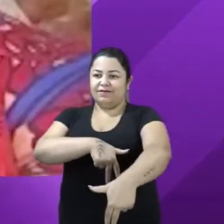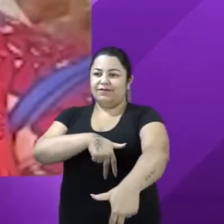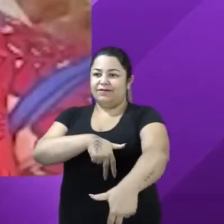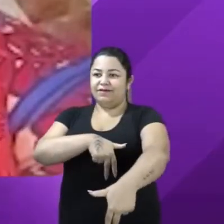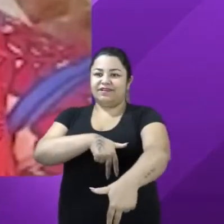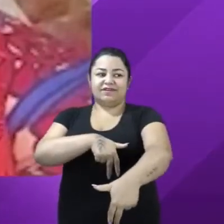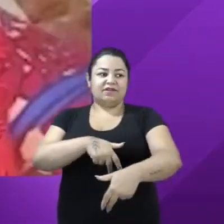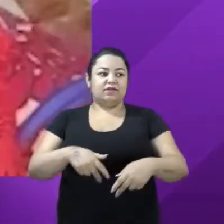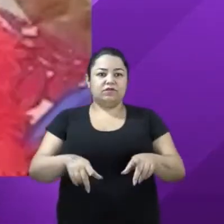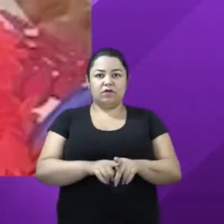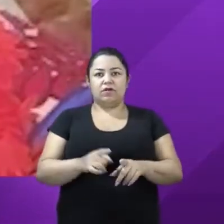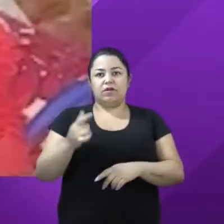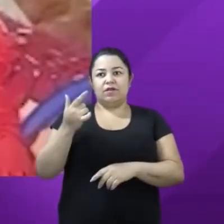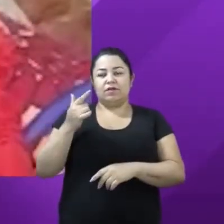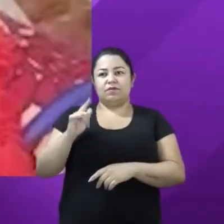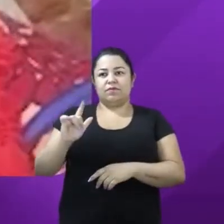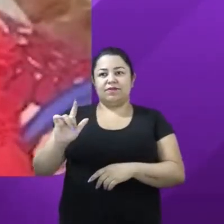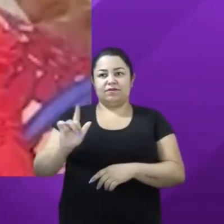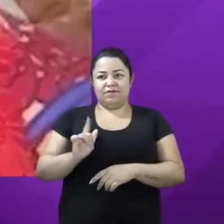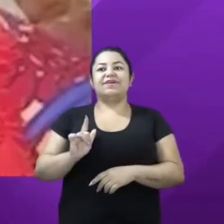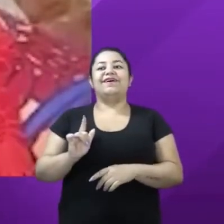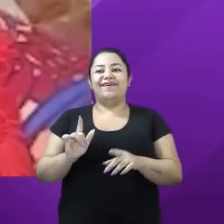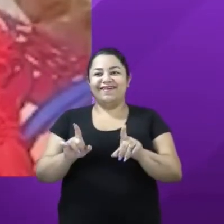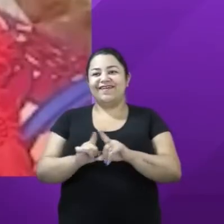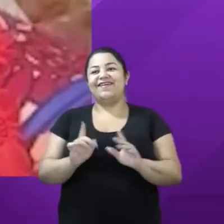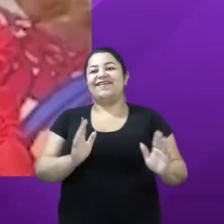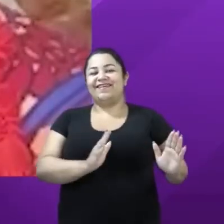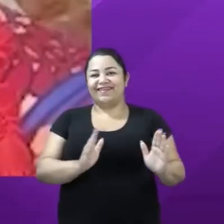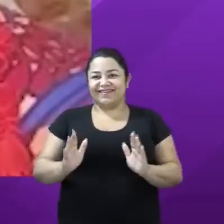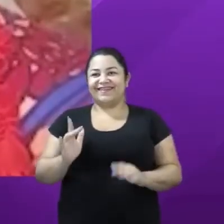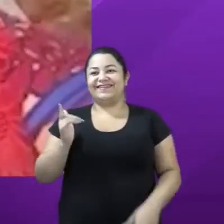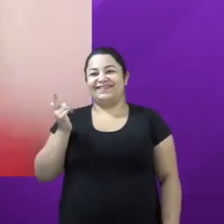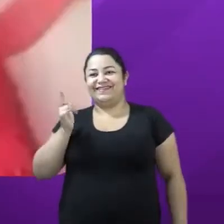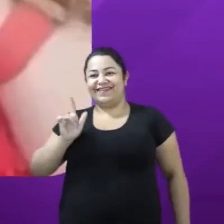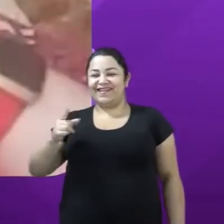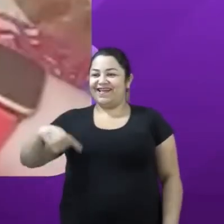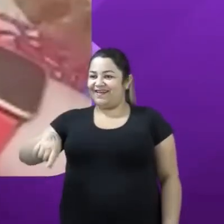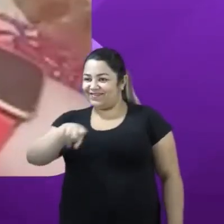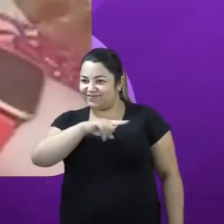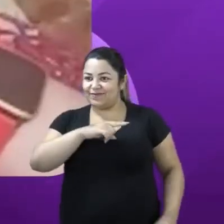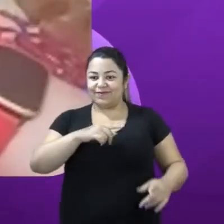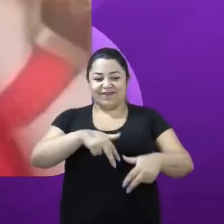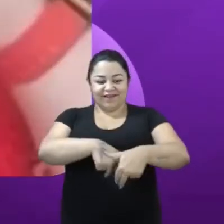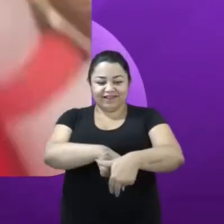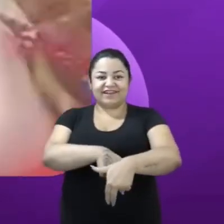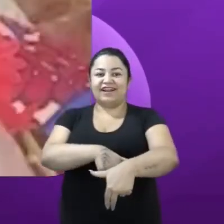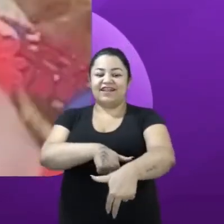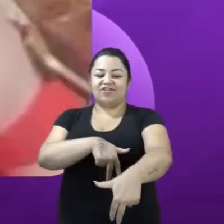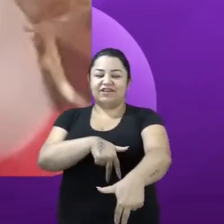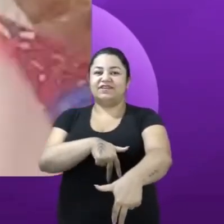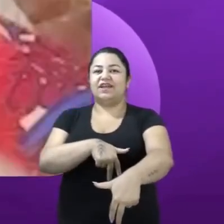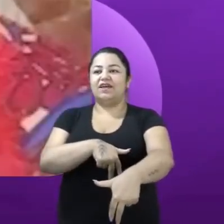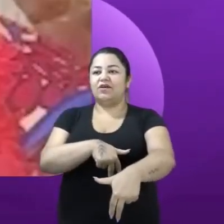O candomblé, ele honra, ele cuida da nossa ancestralidade, onde nós